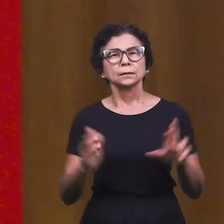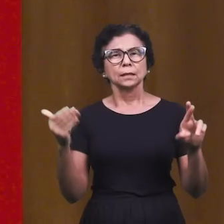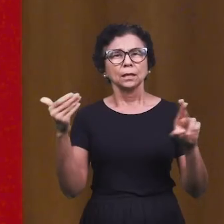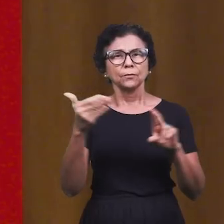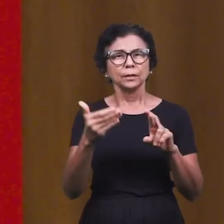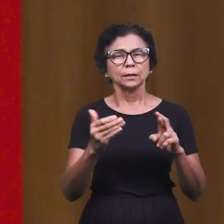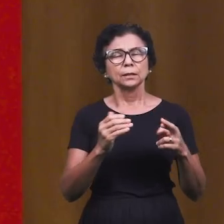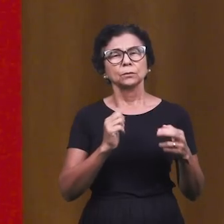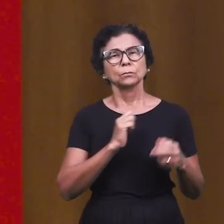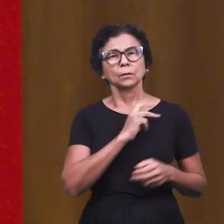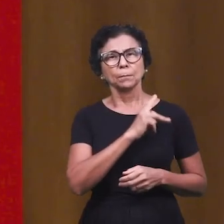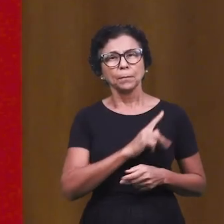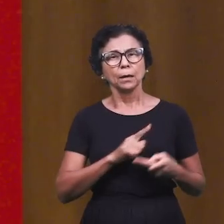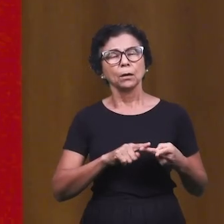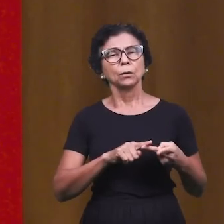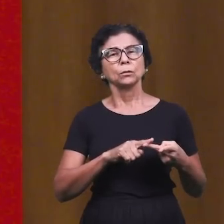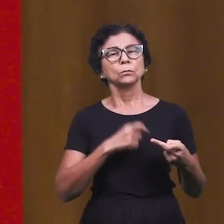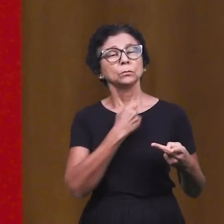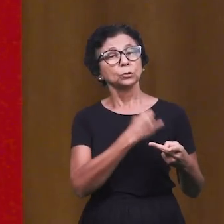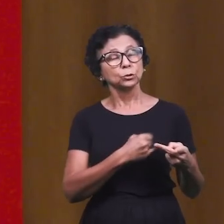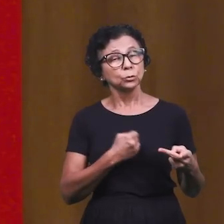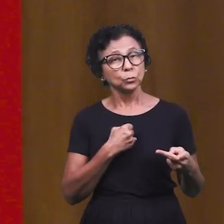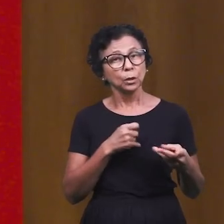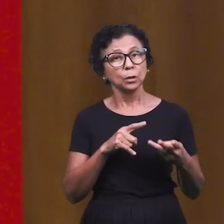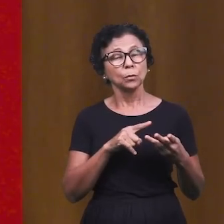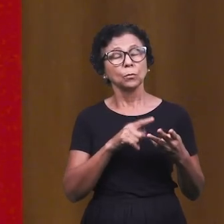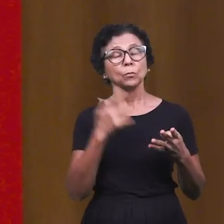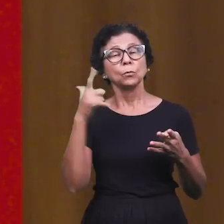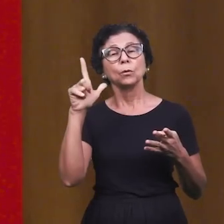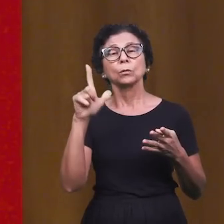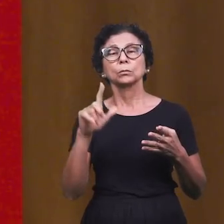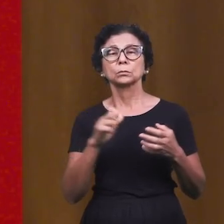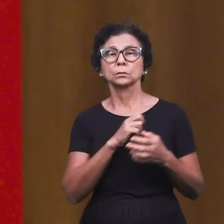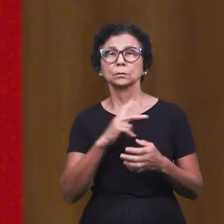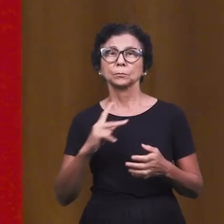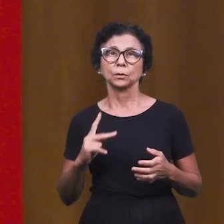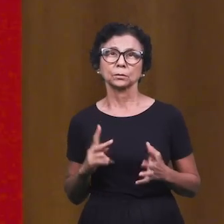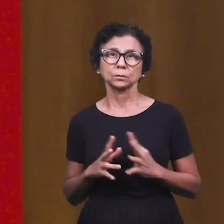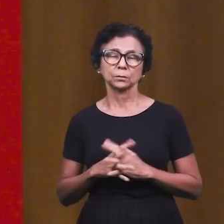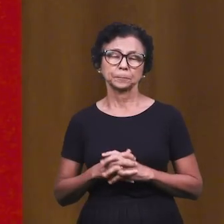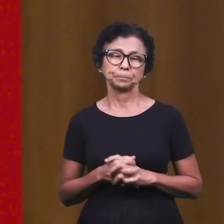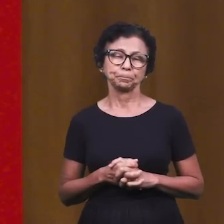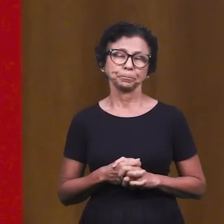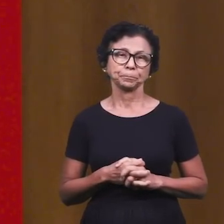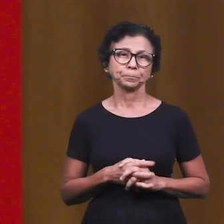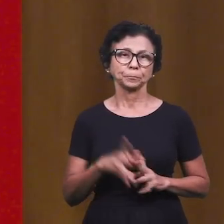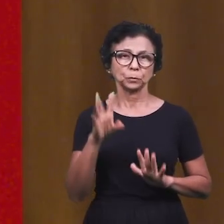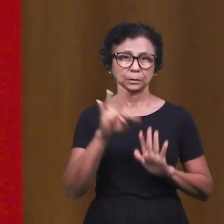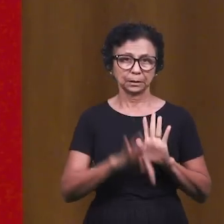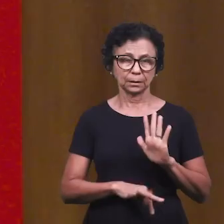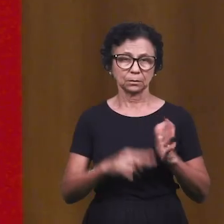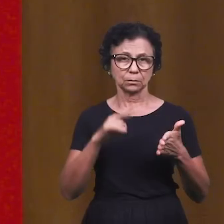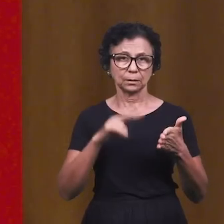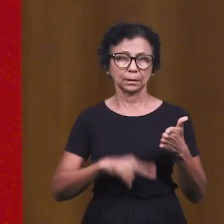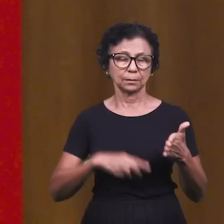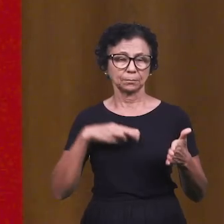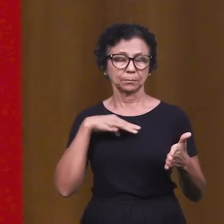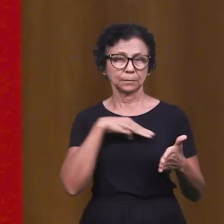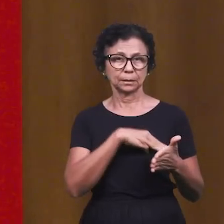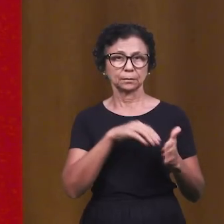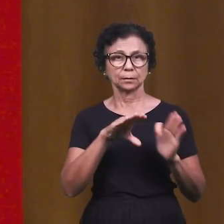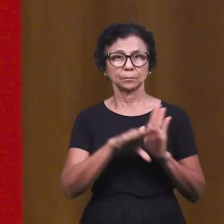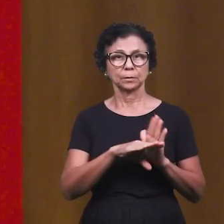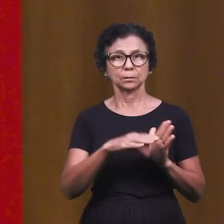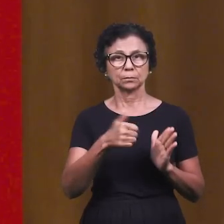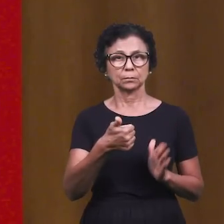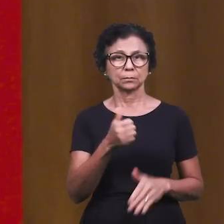Paulo e João. Porém, gostaria de ler um texto de abertura deste episódio, que está em Mateus,